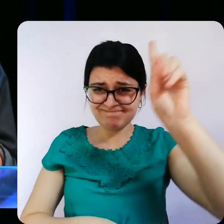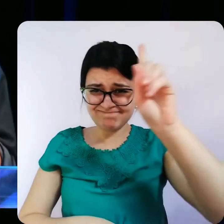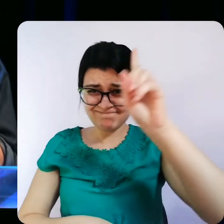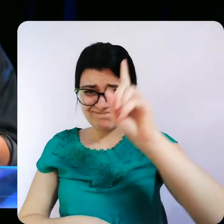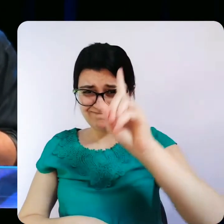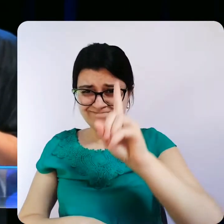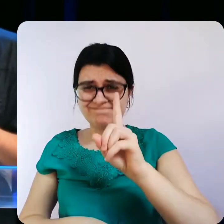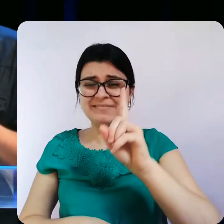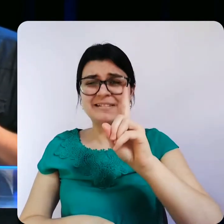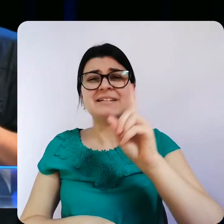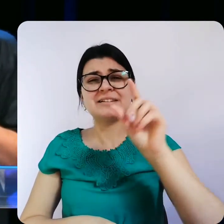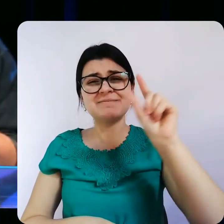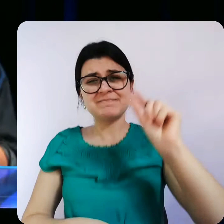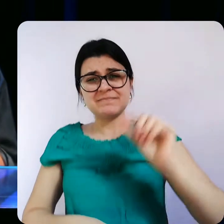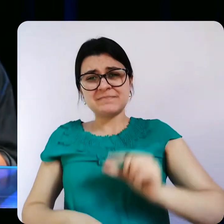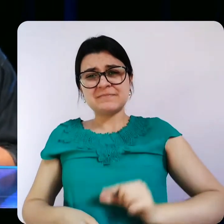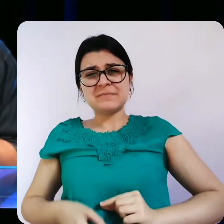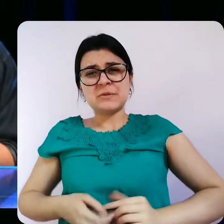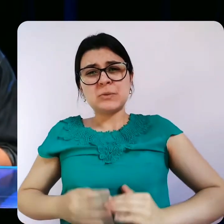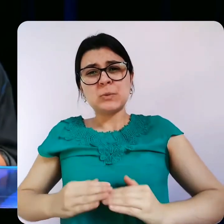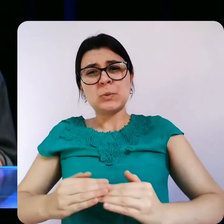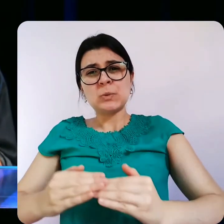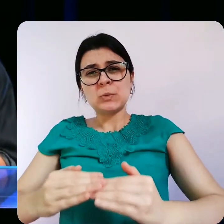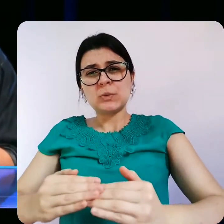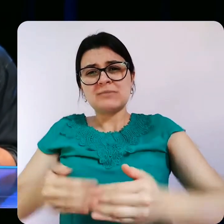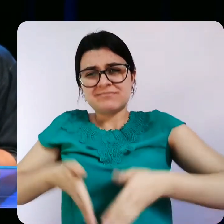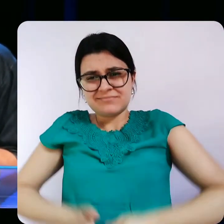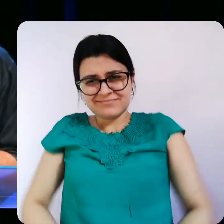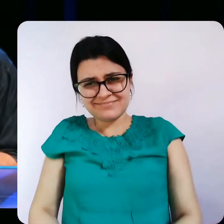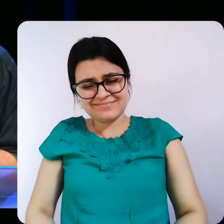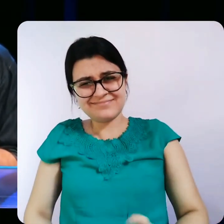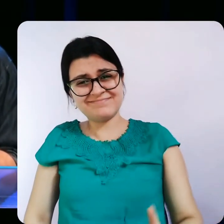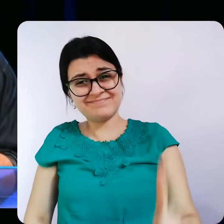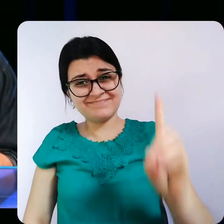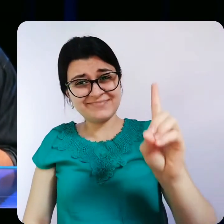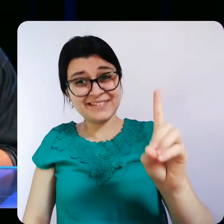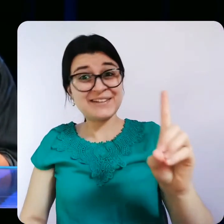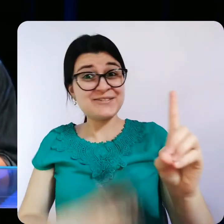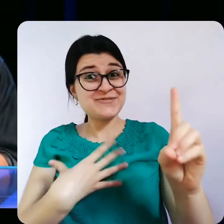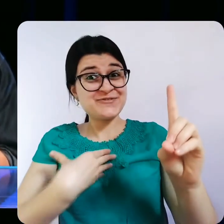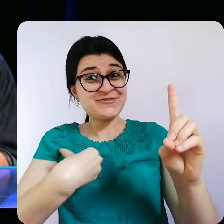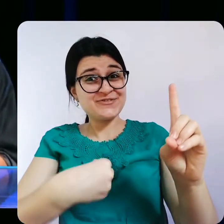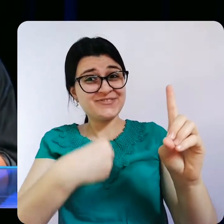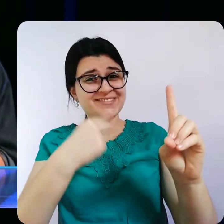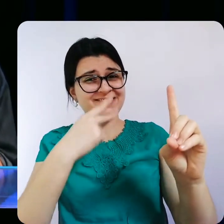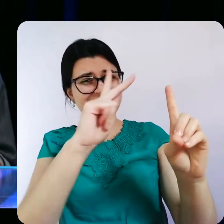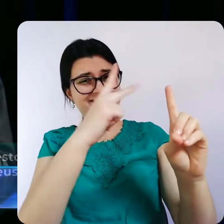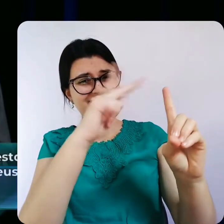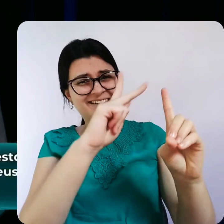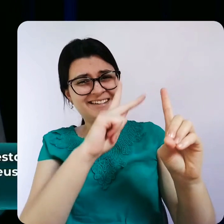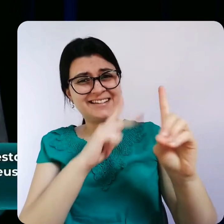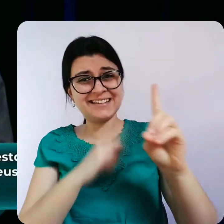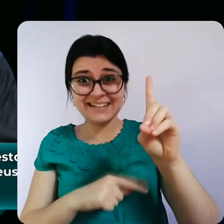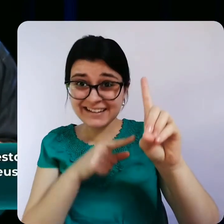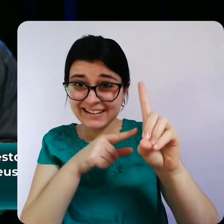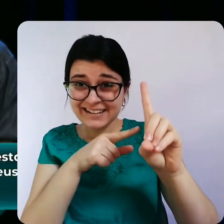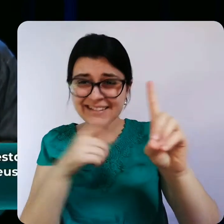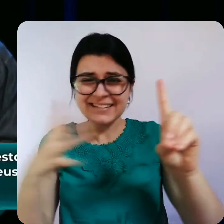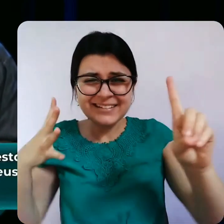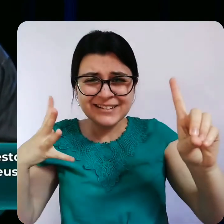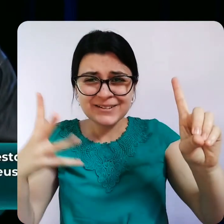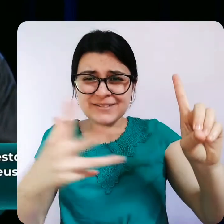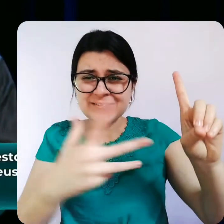lei. Assim o fez, olha isso, assim o fez para resgatar a nós que estávamos sob a lei,